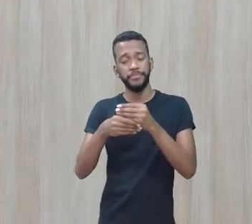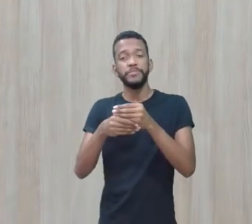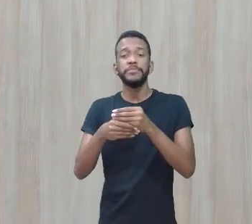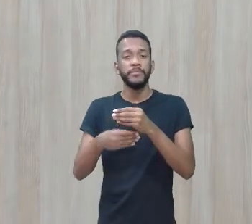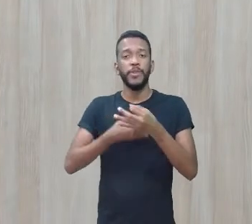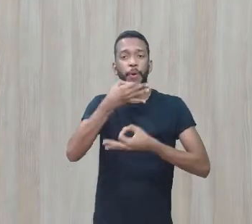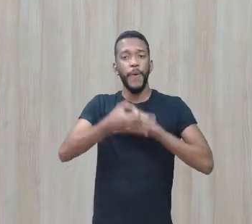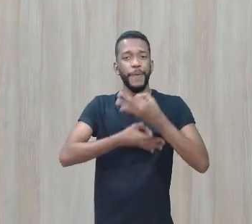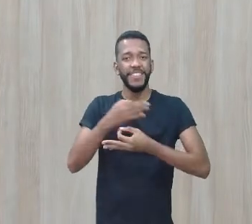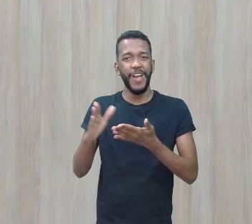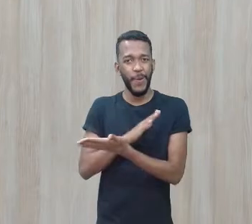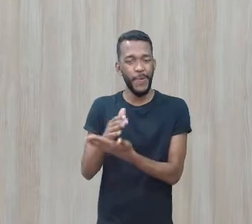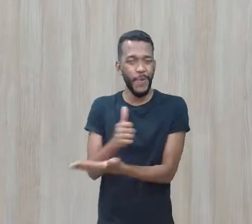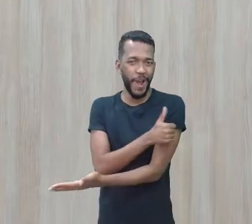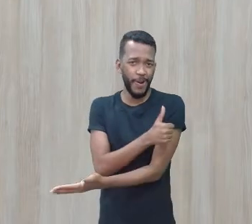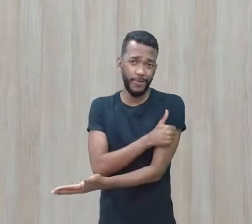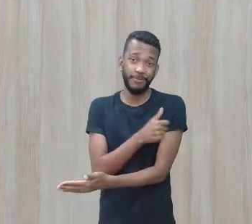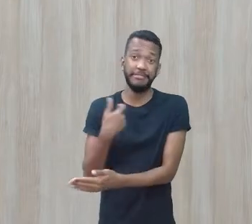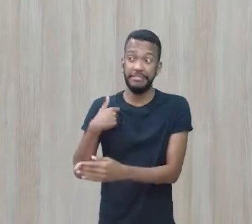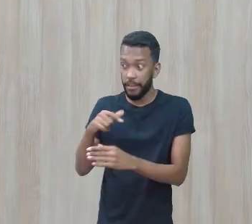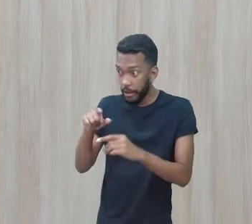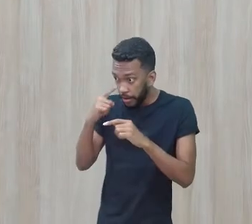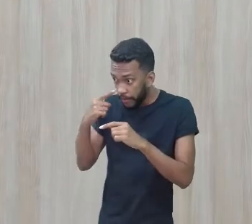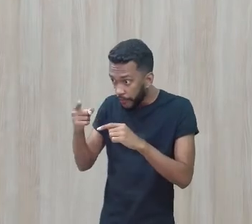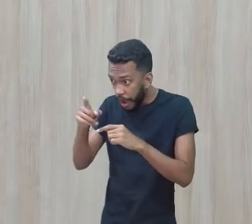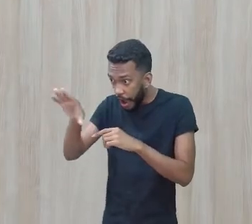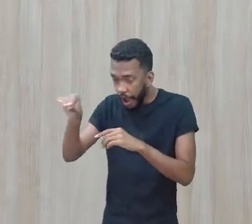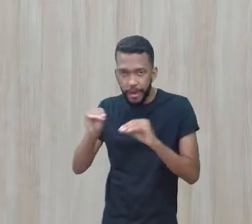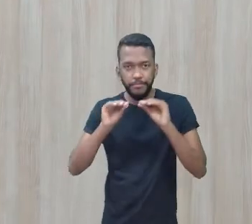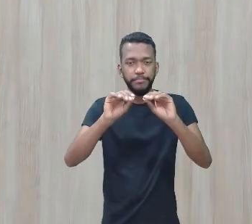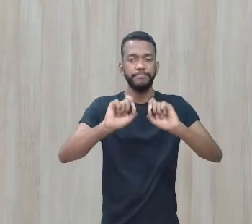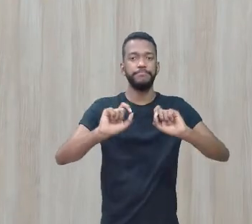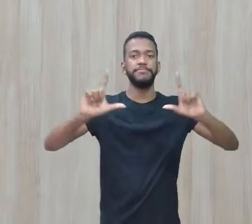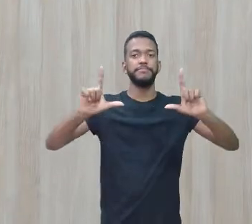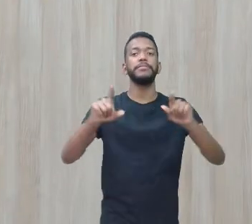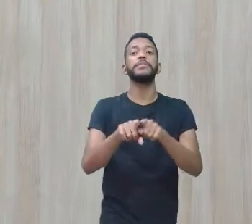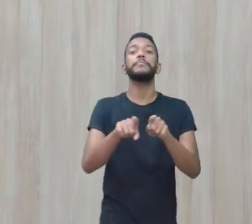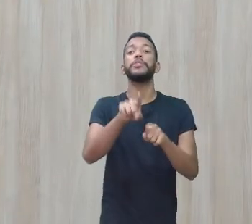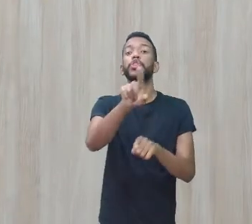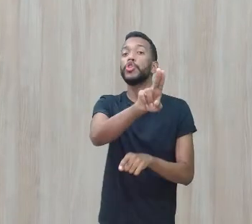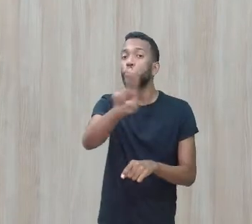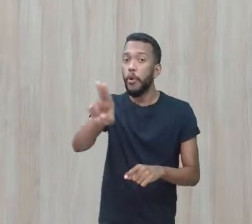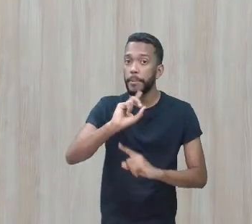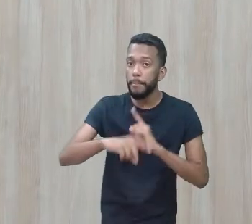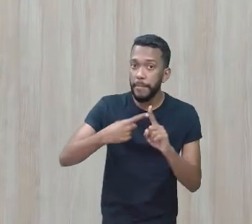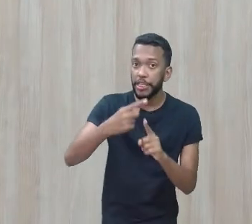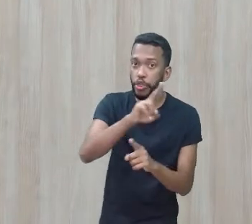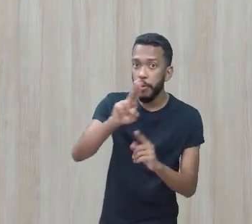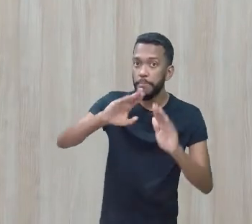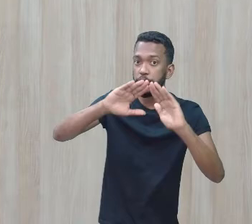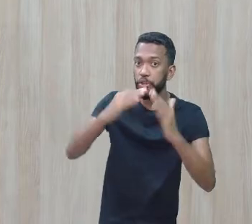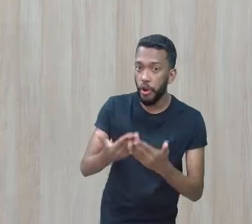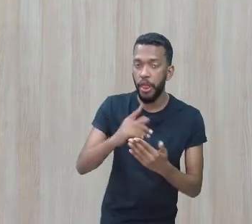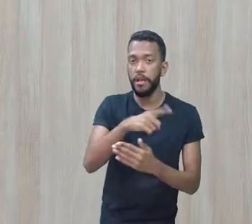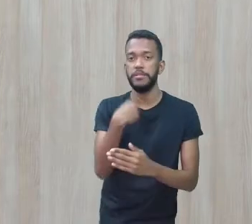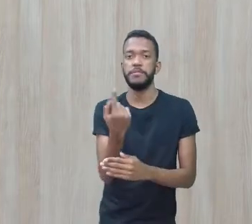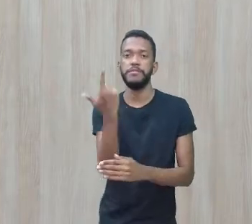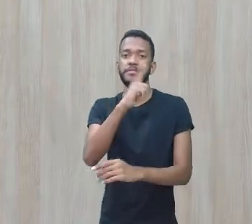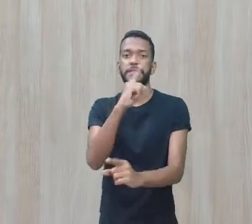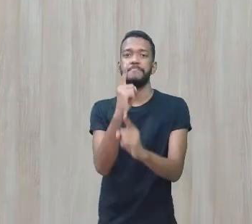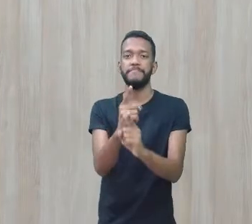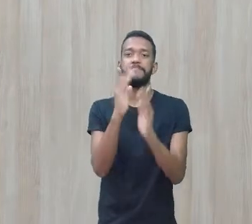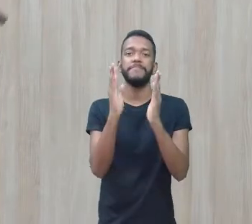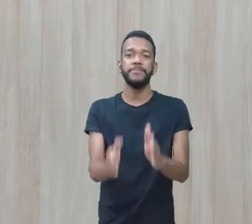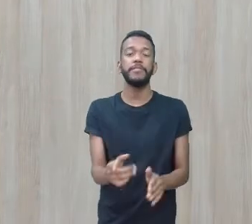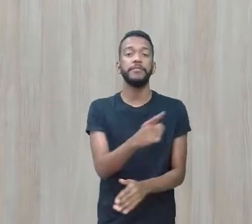e aí a gente vai poder trazer o seu também. Lembra de colocar o seu nome e o nome da escola para a gente poder identificar, né? E